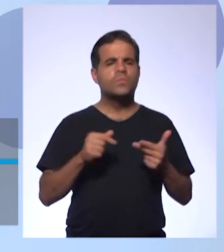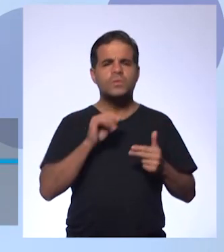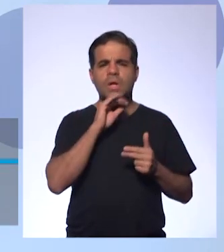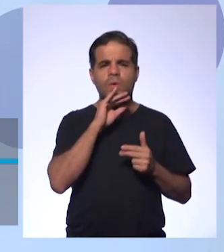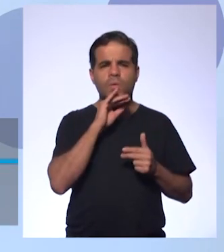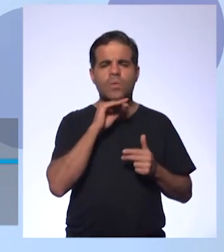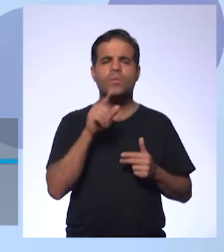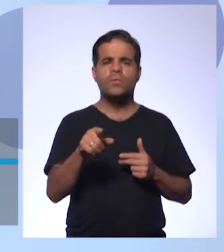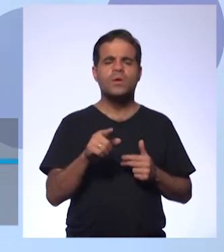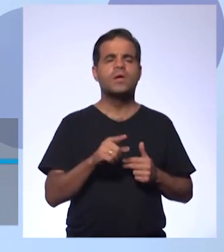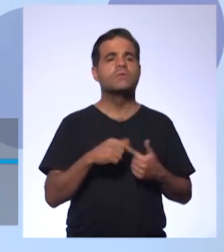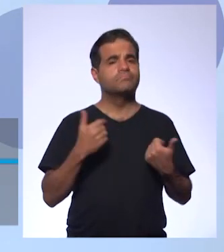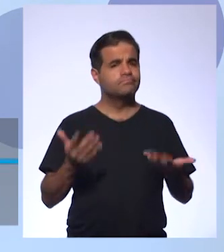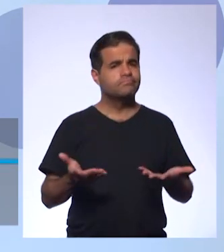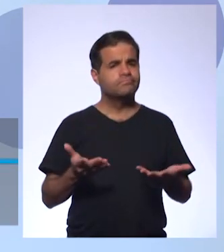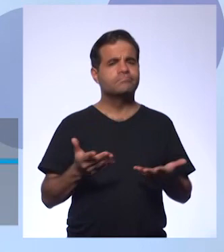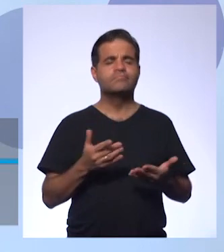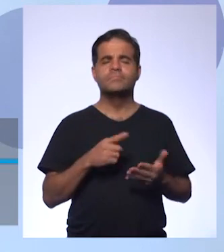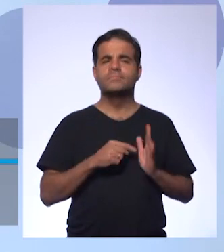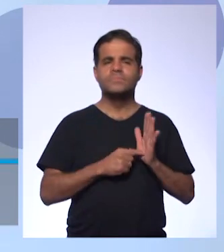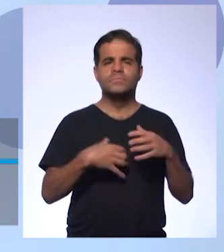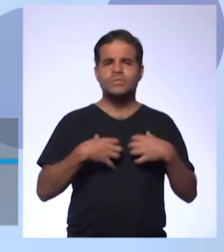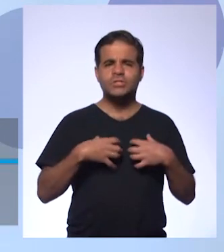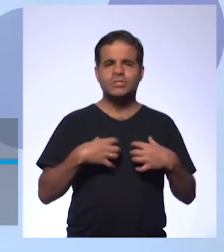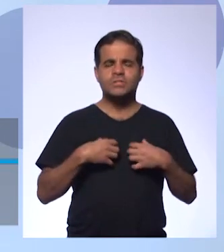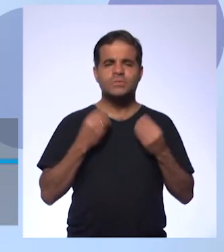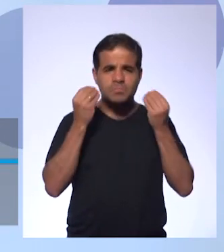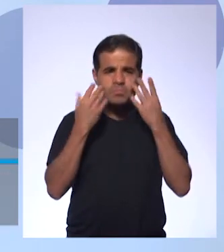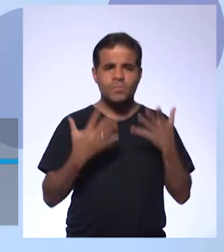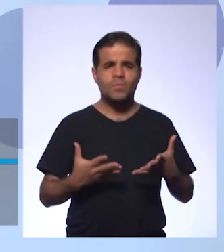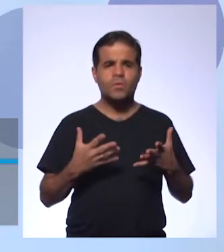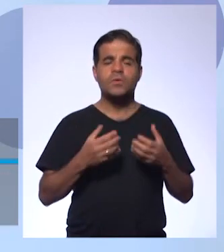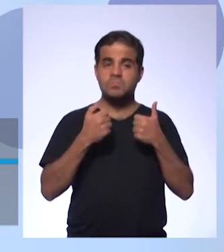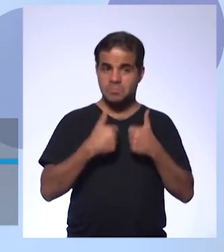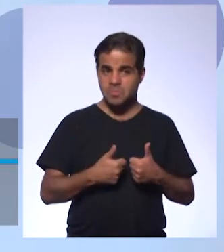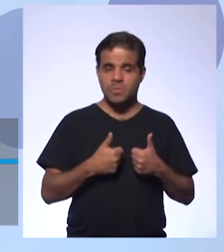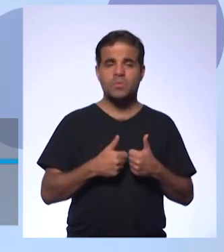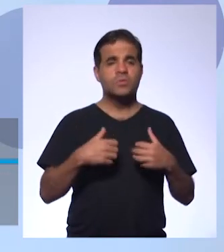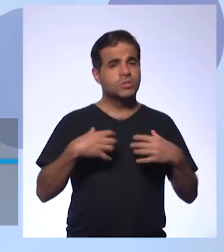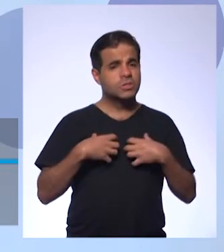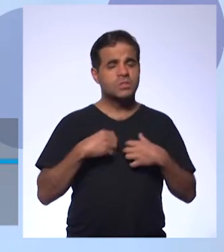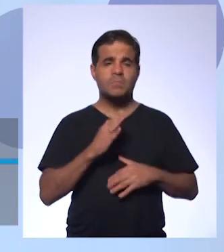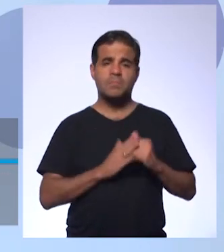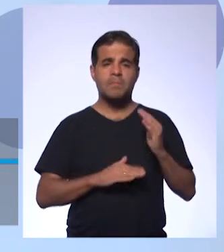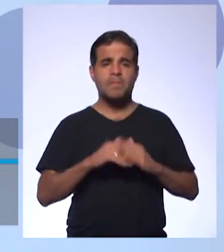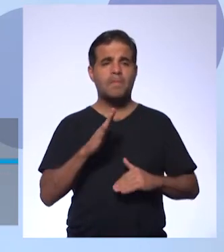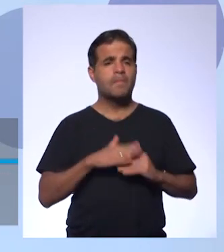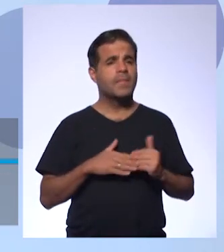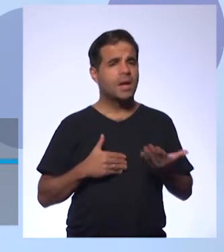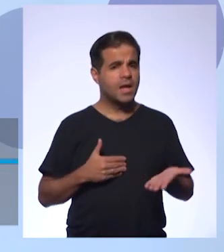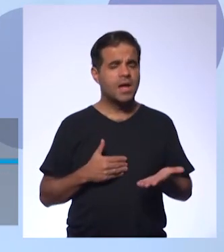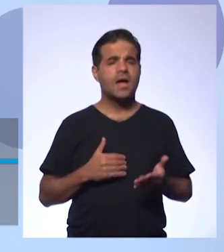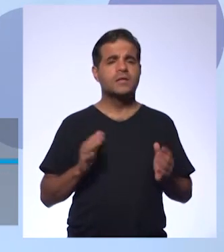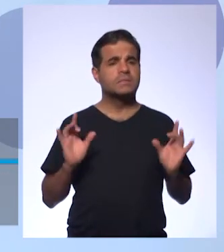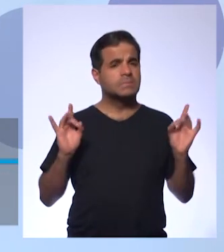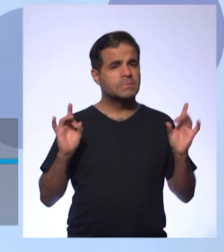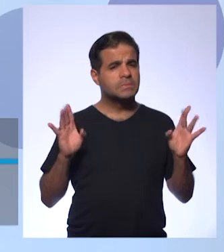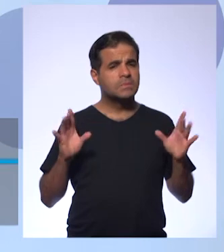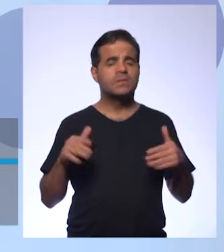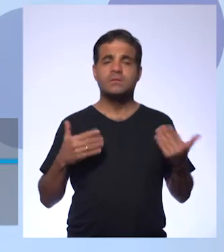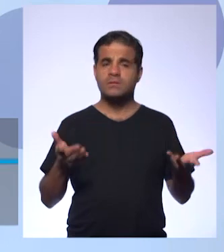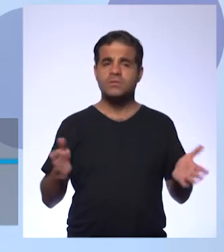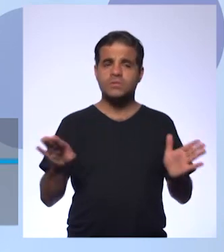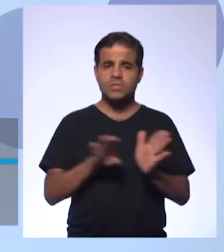ruim e descortina de maneira muito boa, de maneira muito prática, de maneira excepcional, e